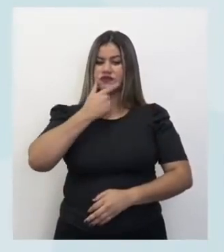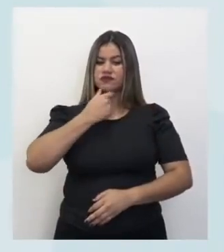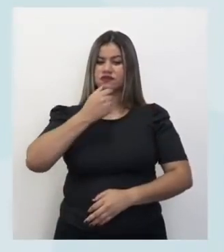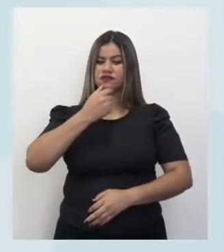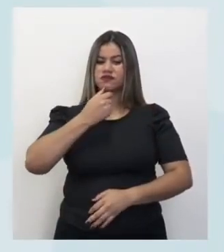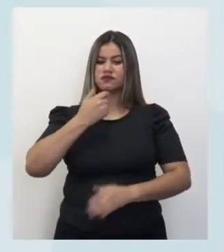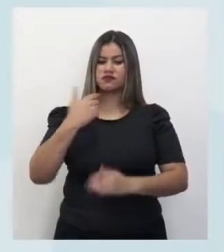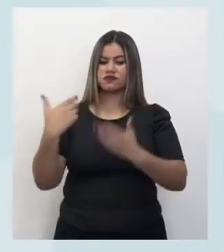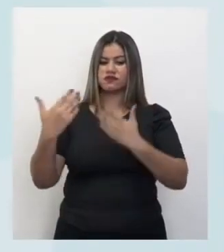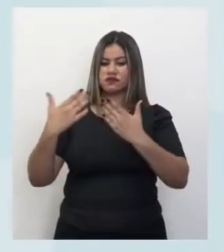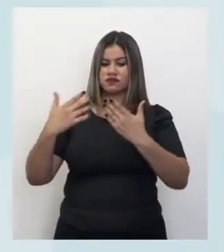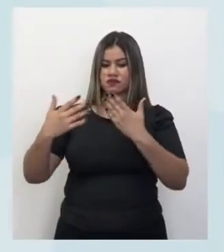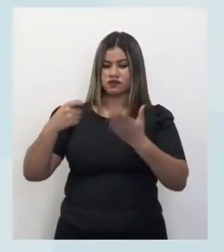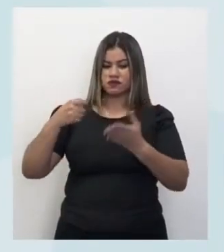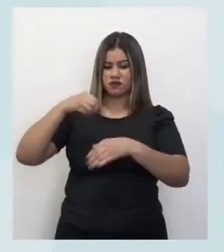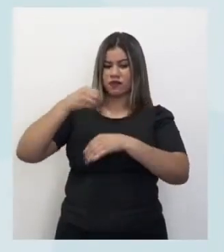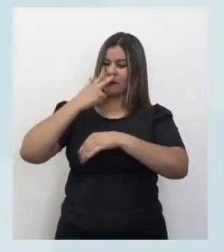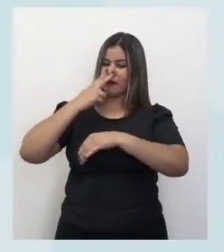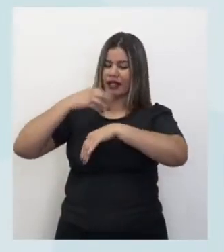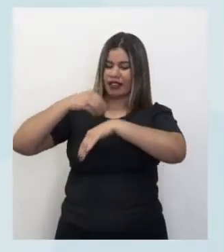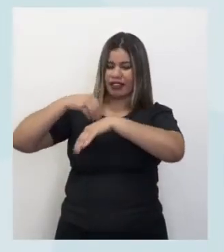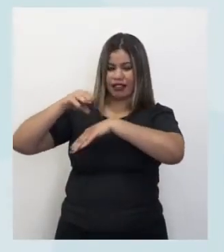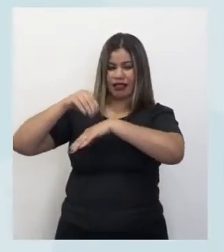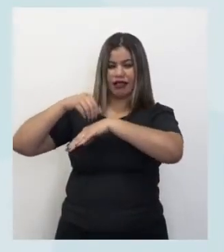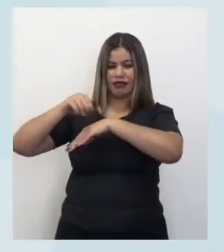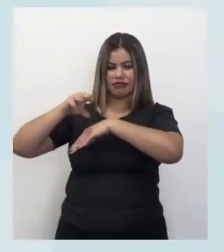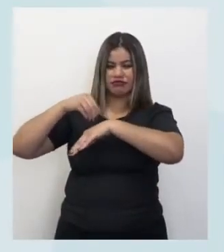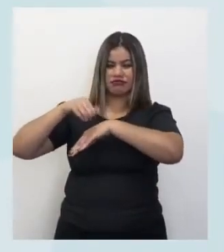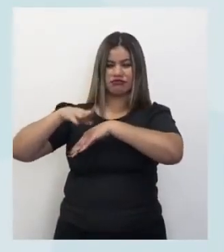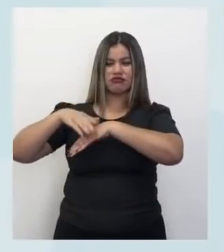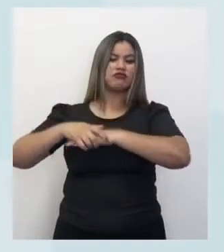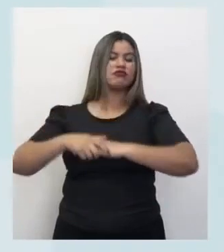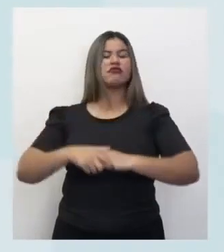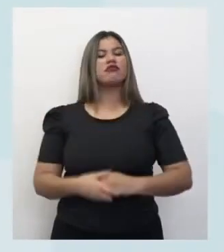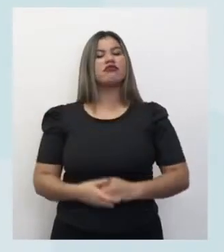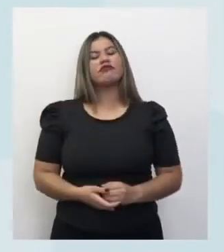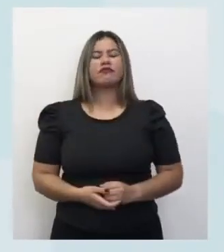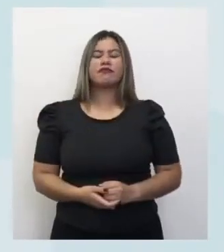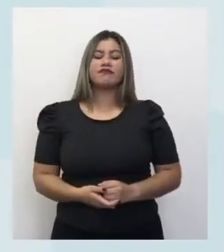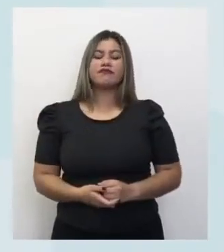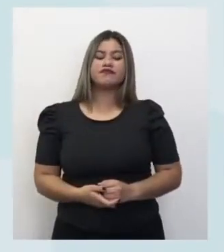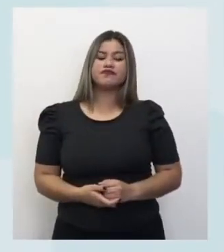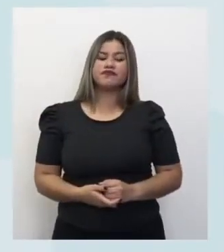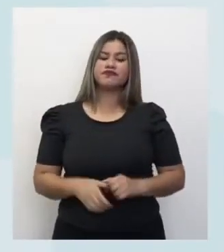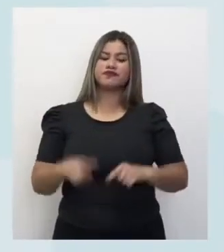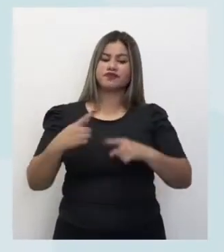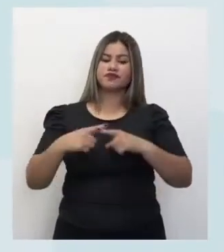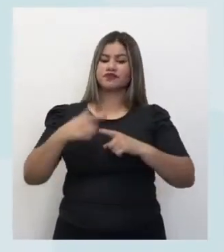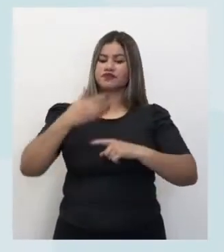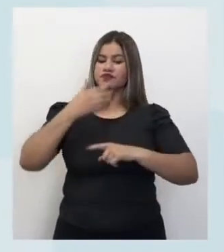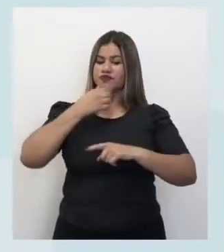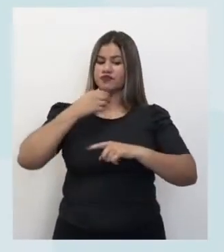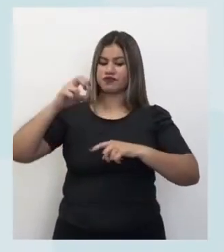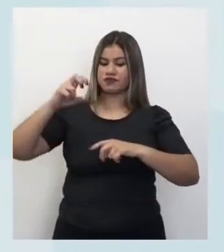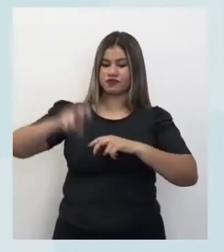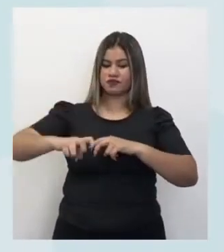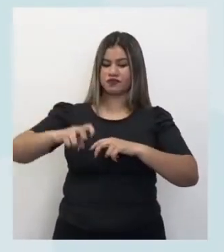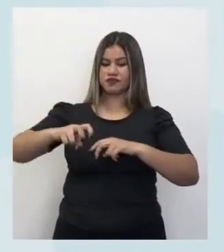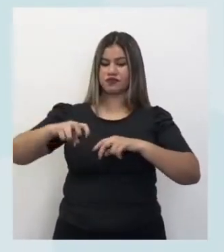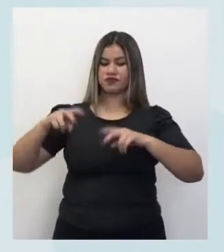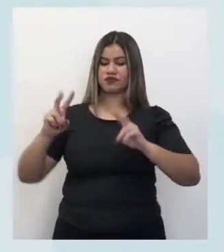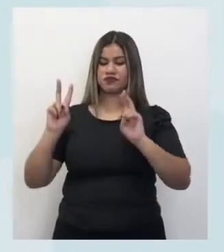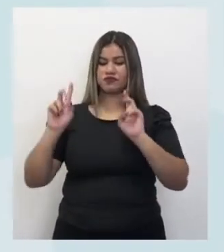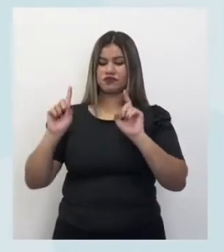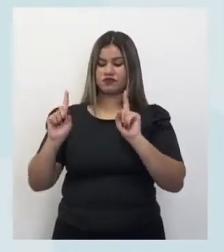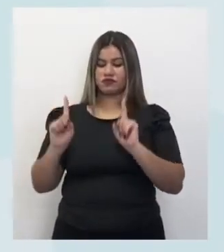estivesse dando alguma orientação, alguma coisa assim, né? Porque esse que está sentado, esse do meio que você fala desfocado,